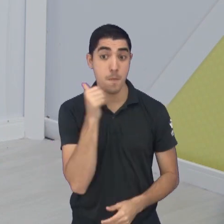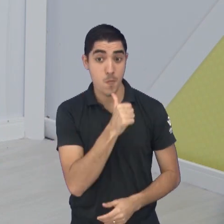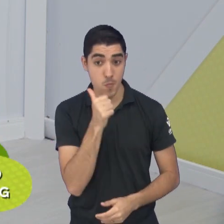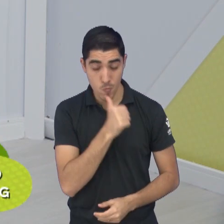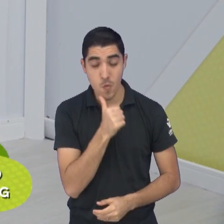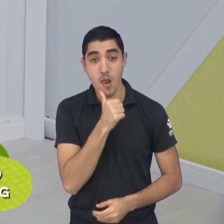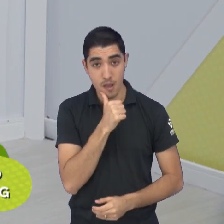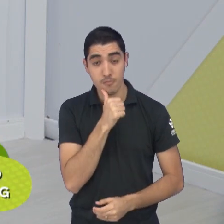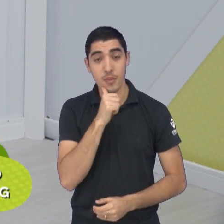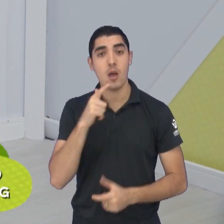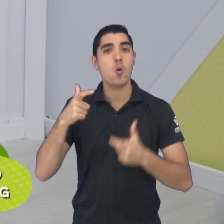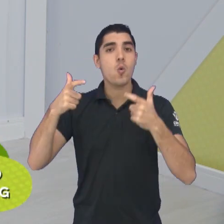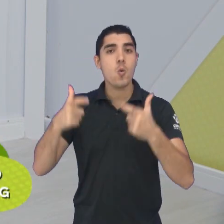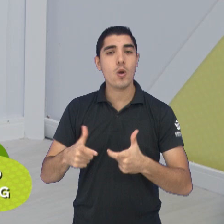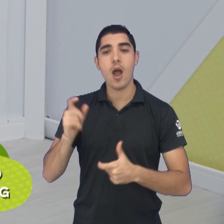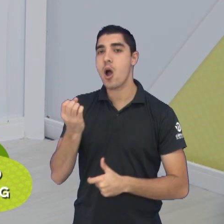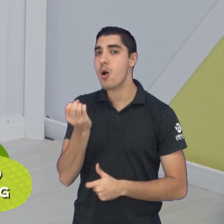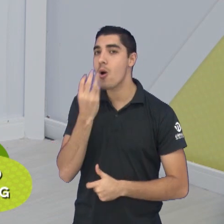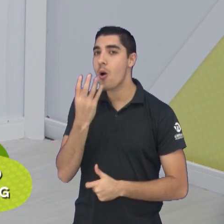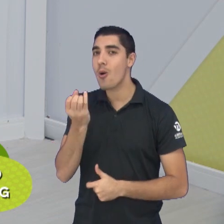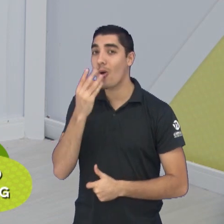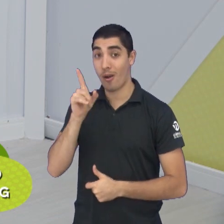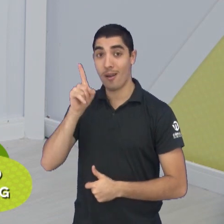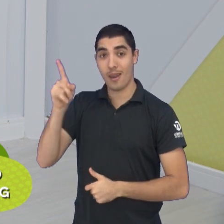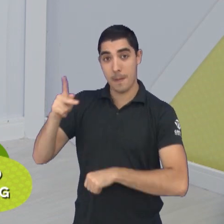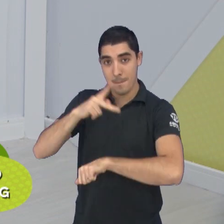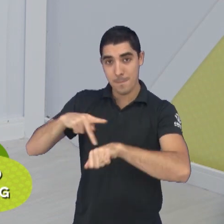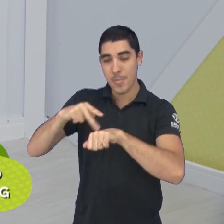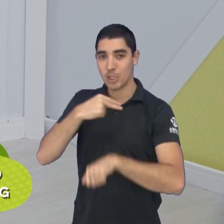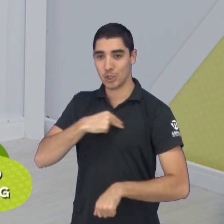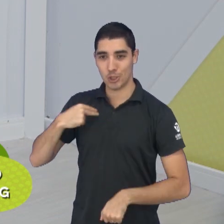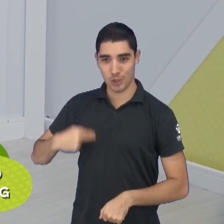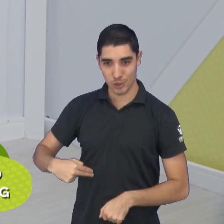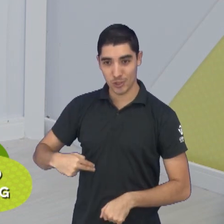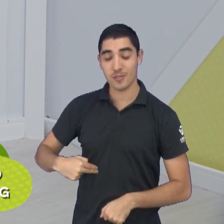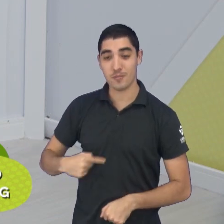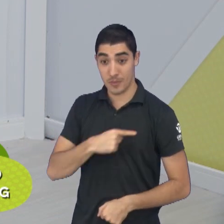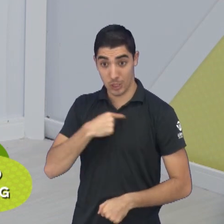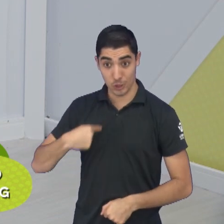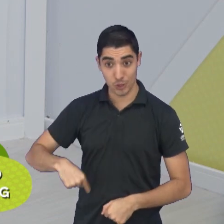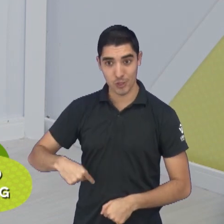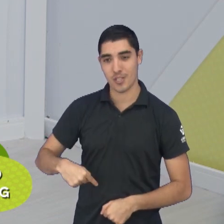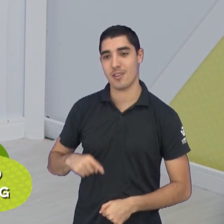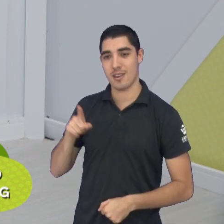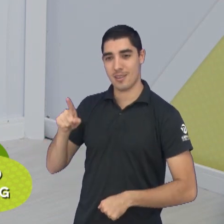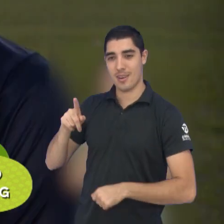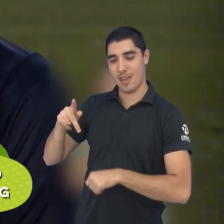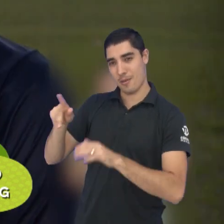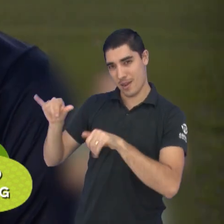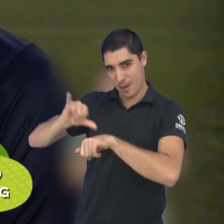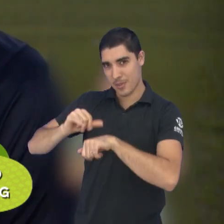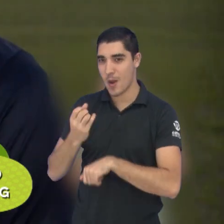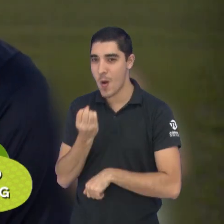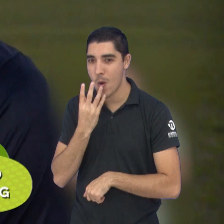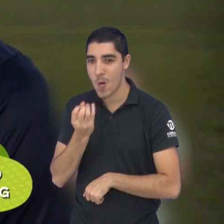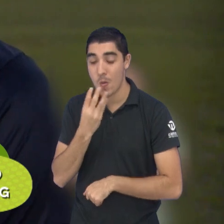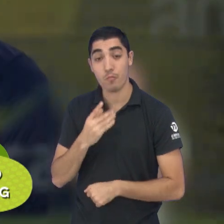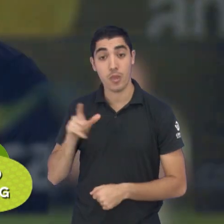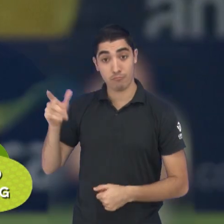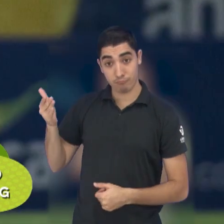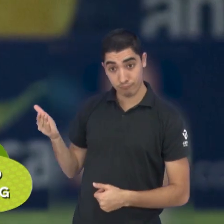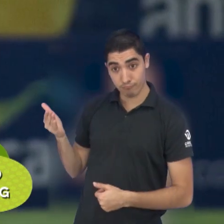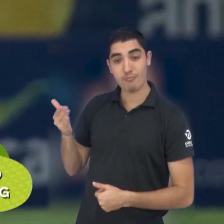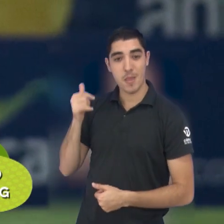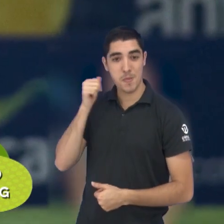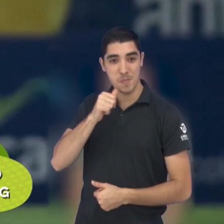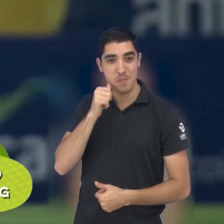será realizado em Hong Kong, na China. A jogadora Milena Mariano, do São José Rugby, será a representante joseense que estará em campo no próximo final